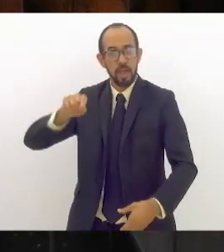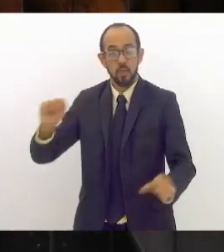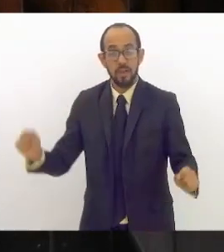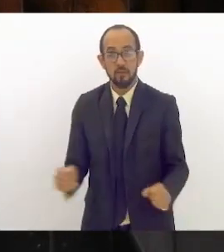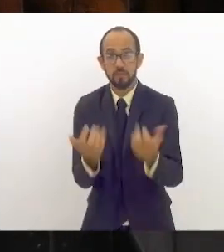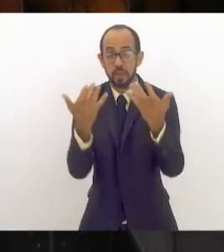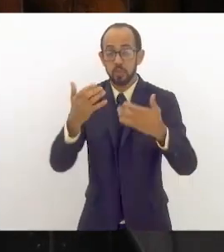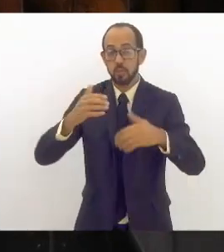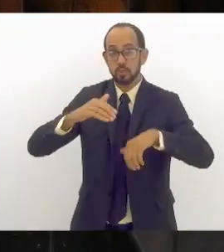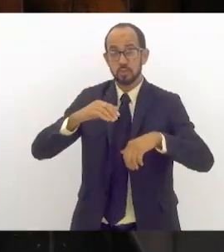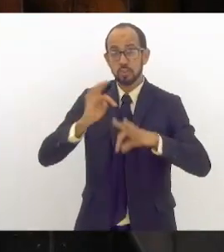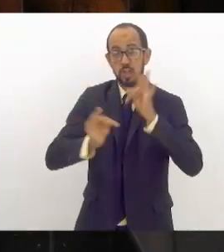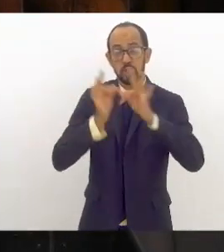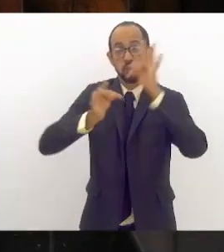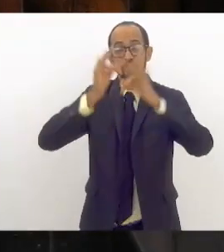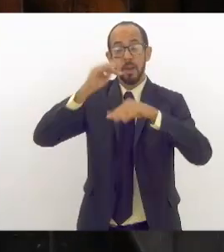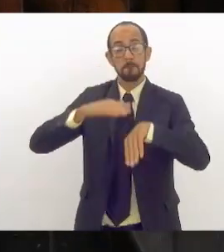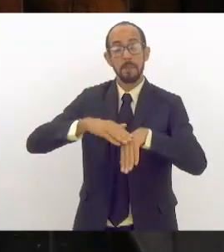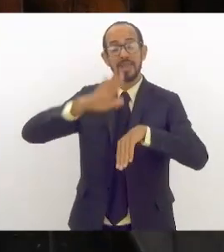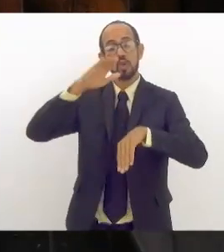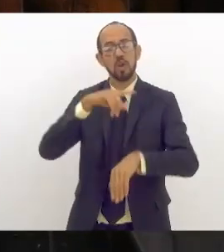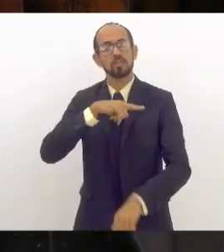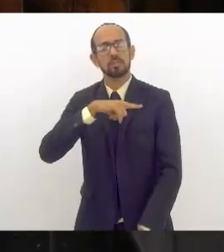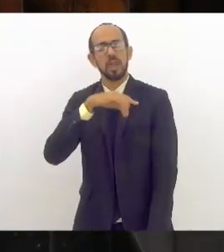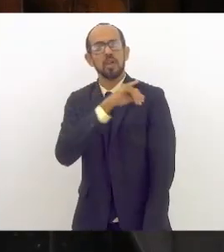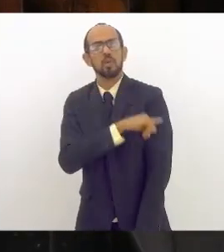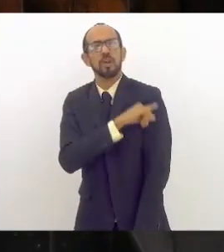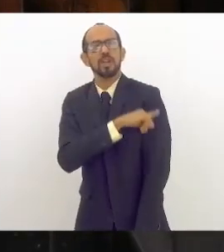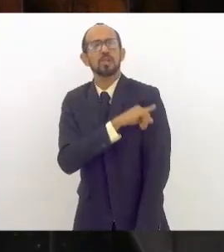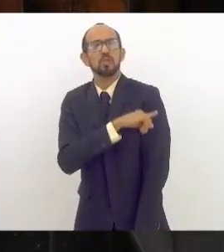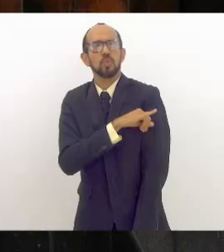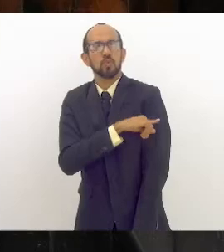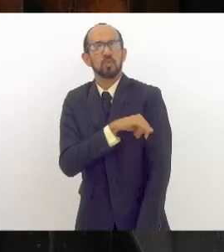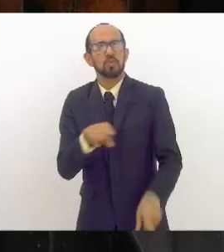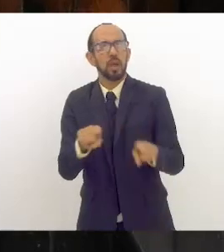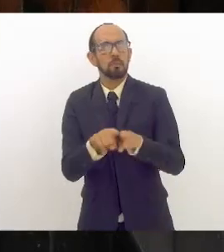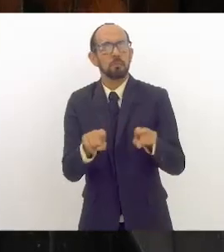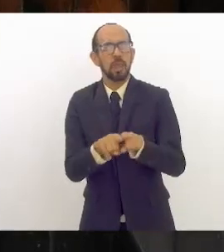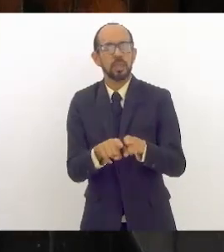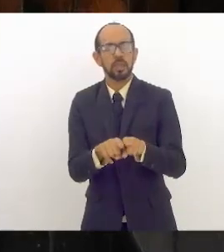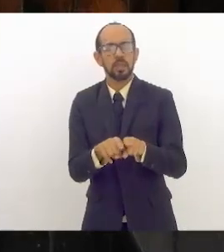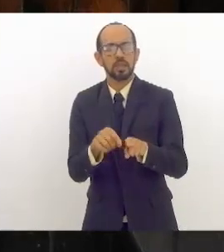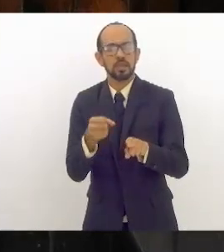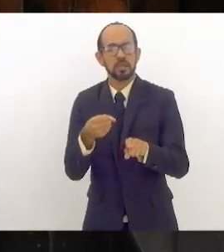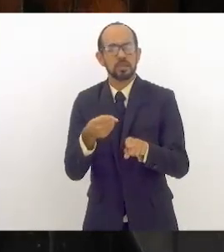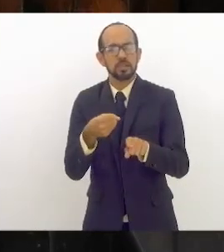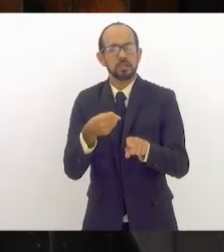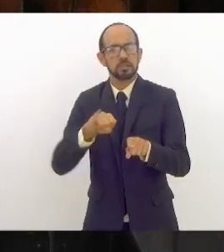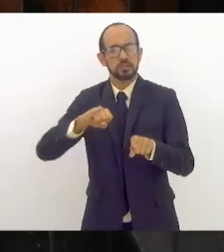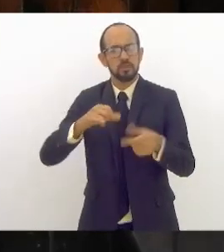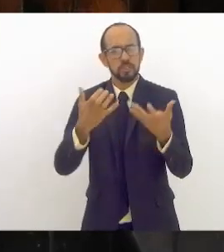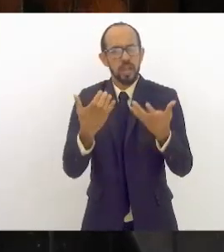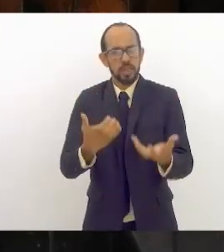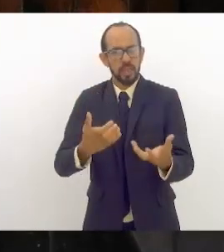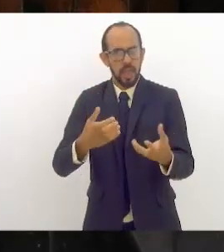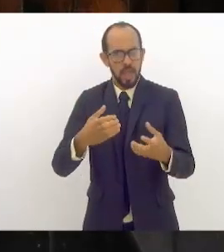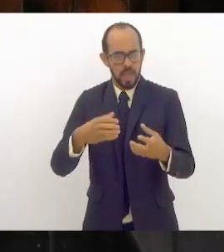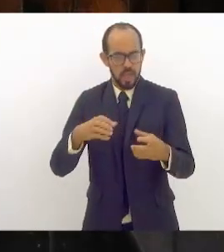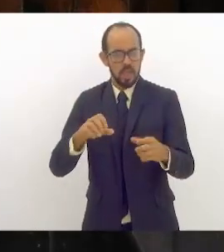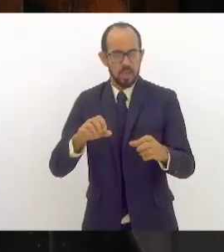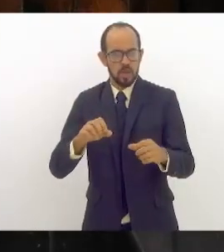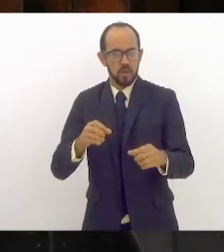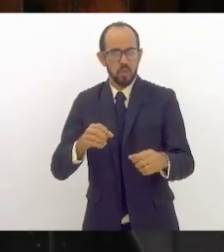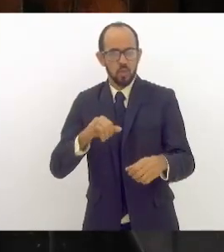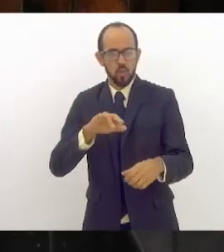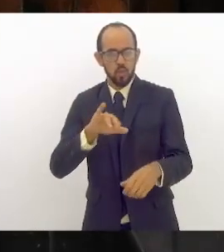inovação leva o rio no nome se quiser levar o rio inovation Week pode até levar